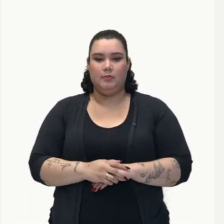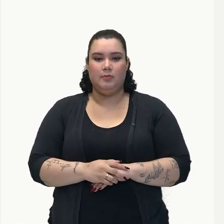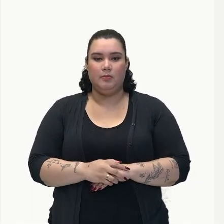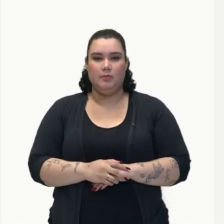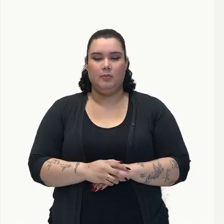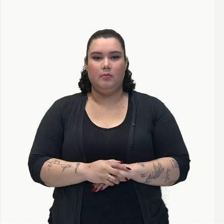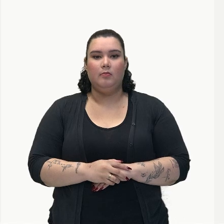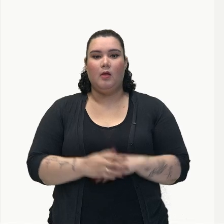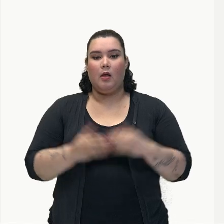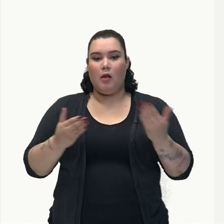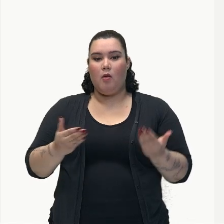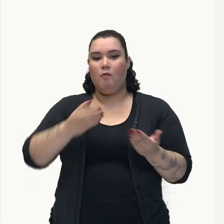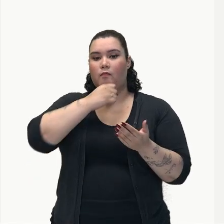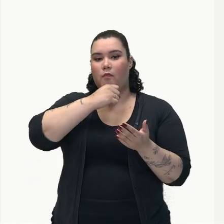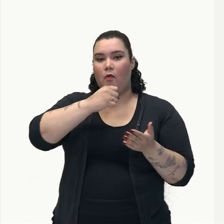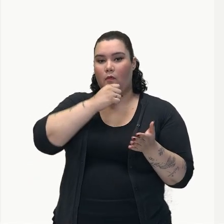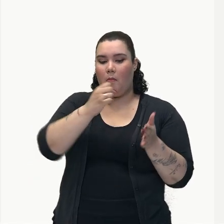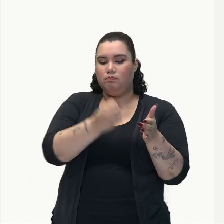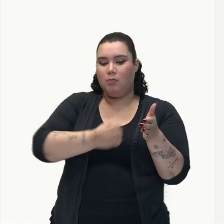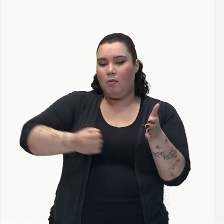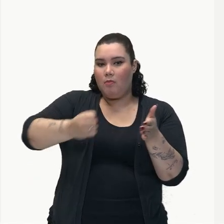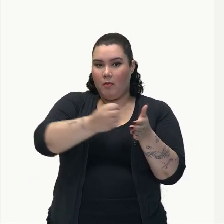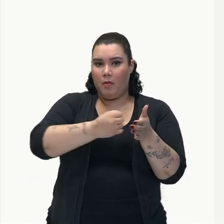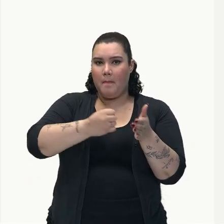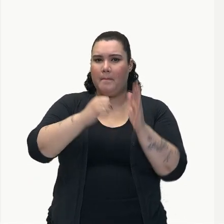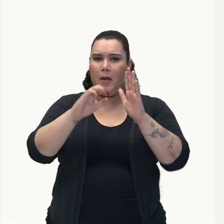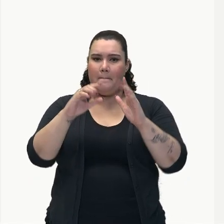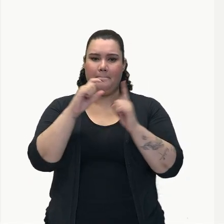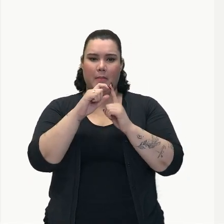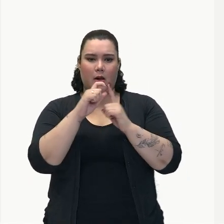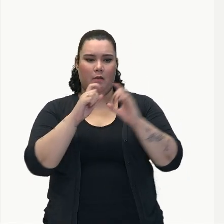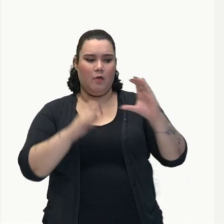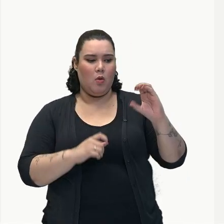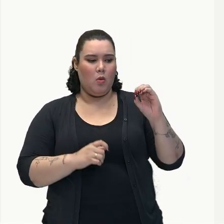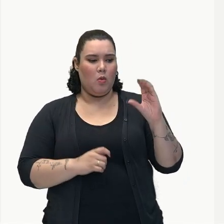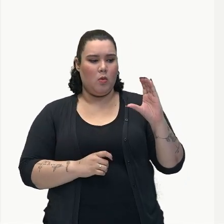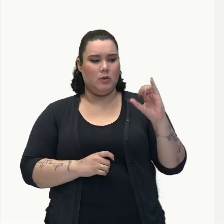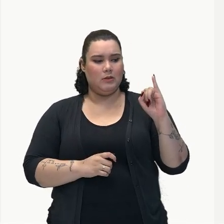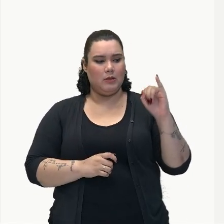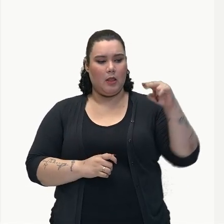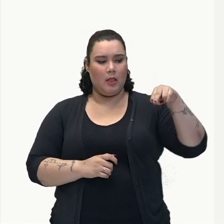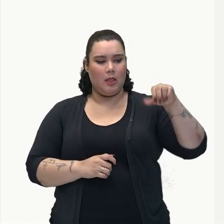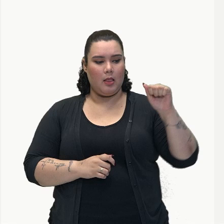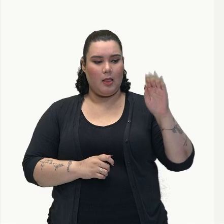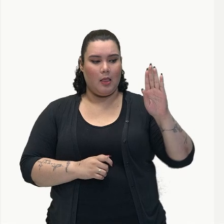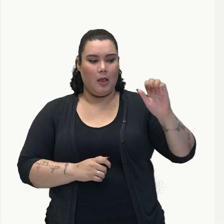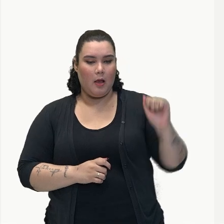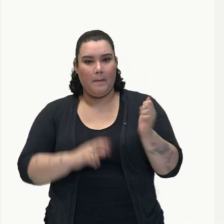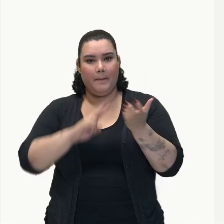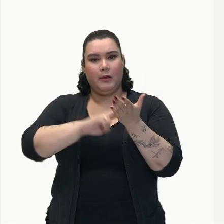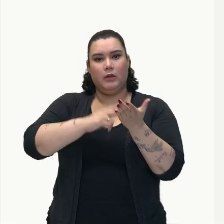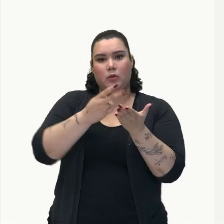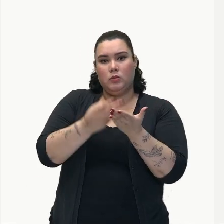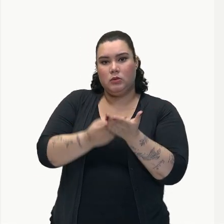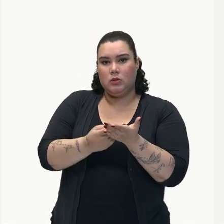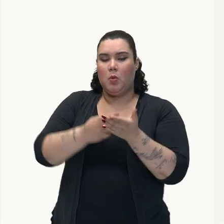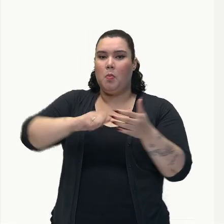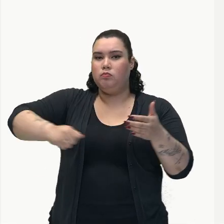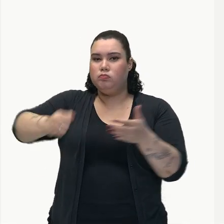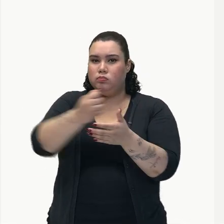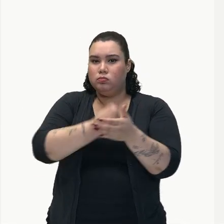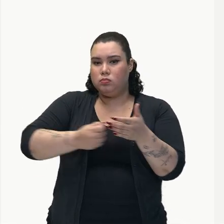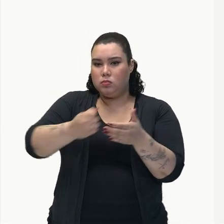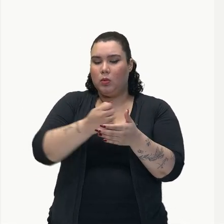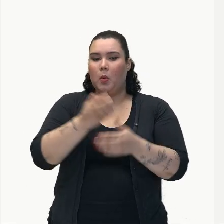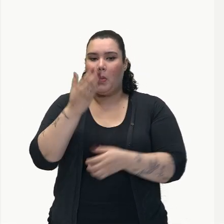macarrones, cozinhava. Olha a terminação do verbo, aba. Depois, porque sabia que era minha comida